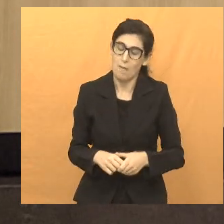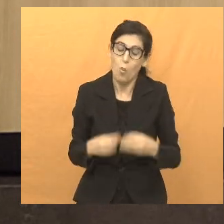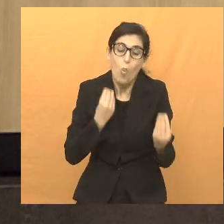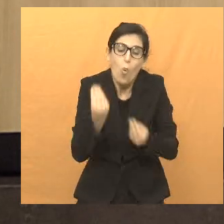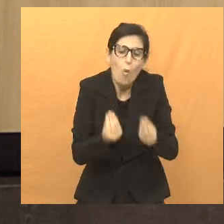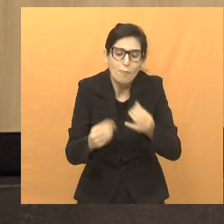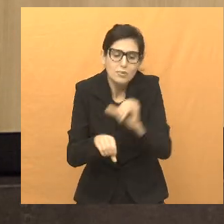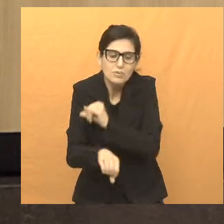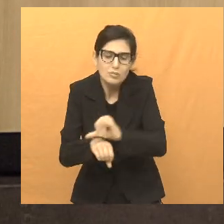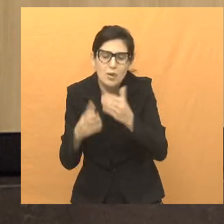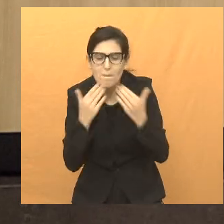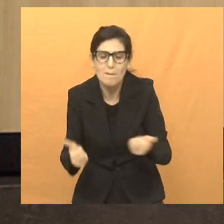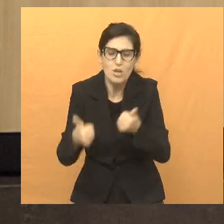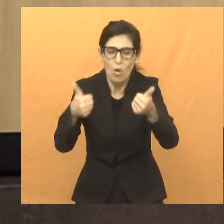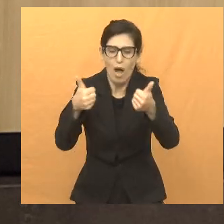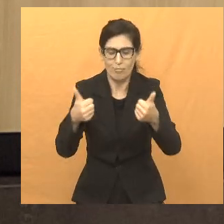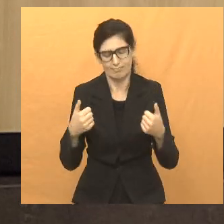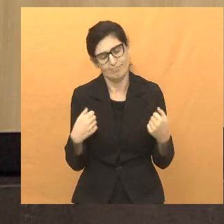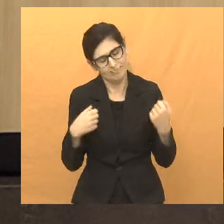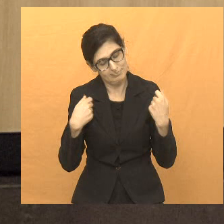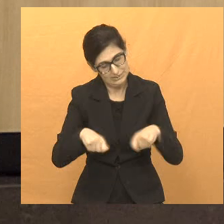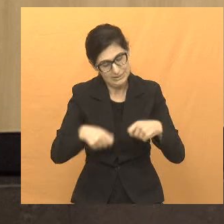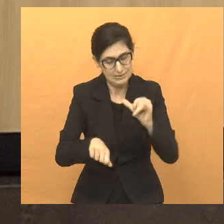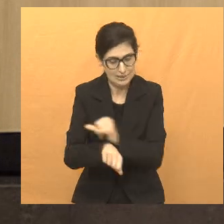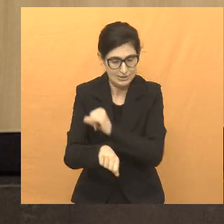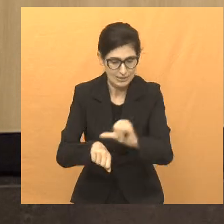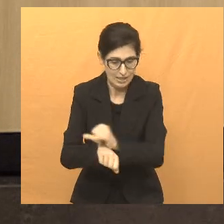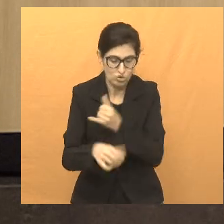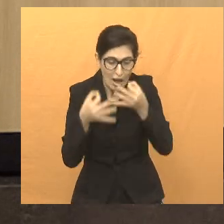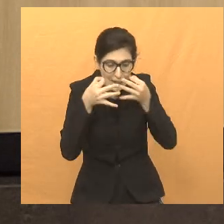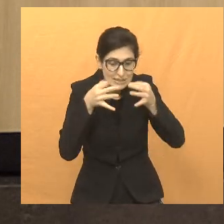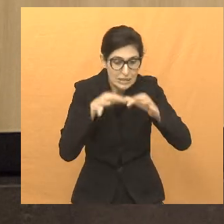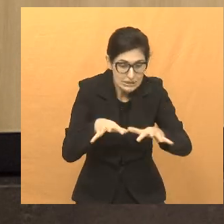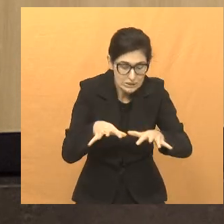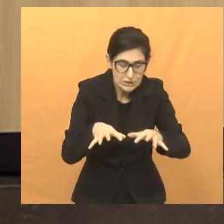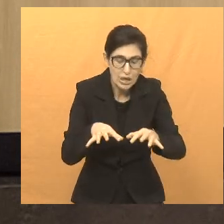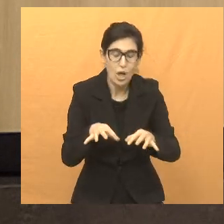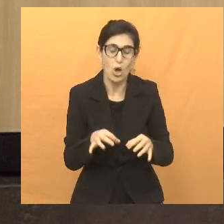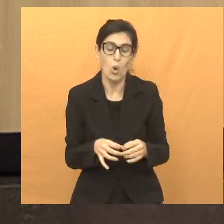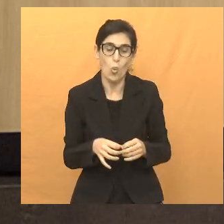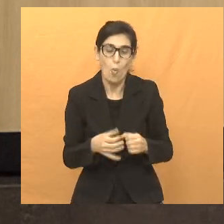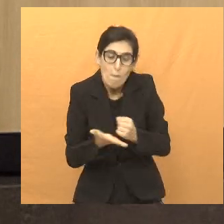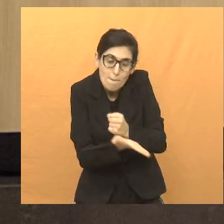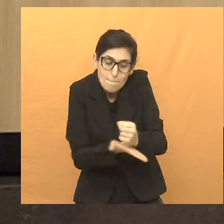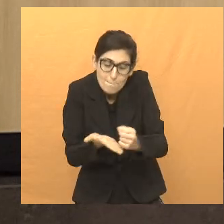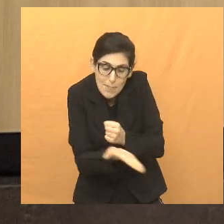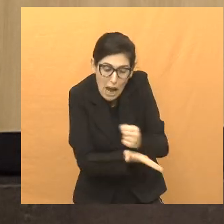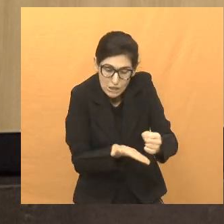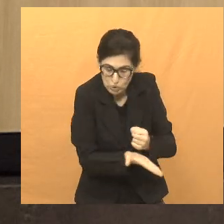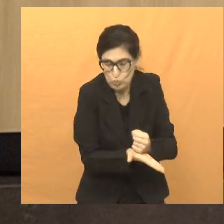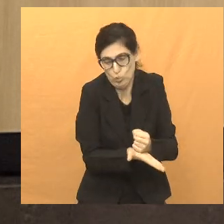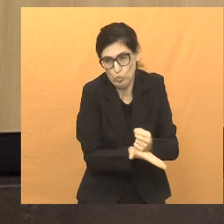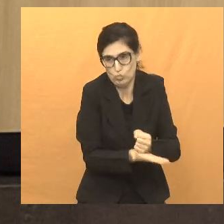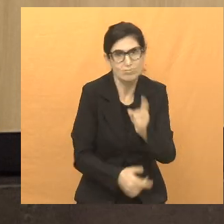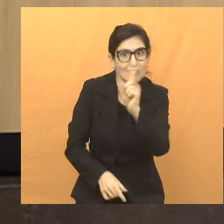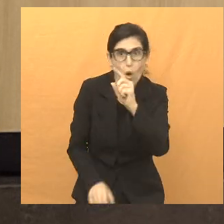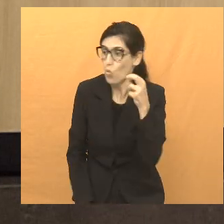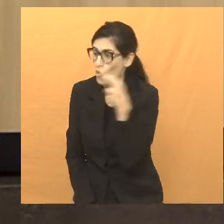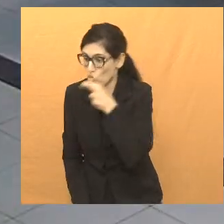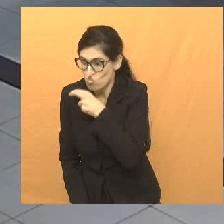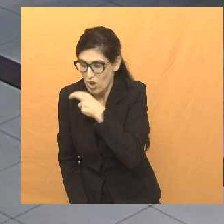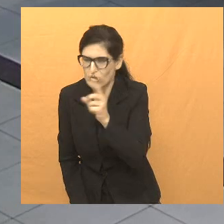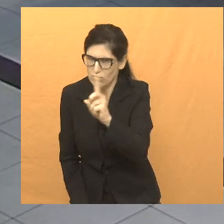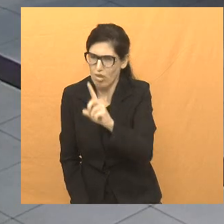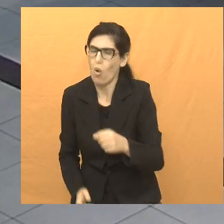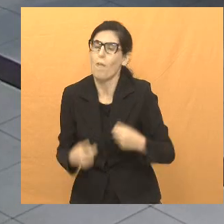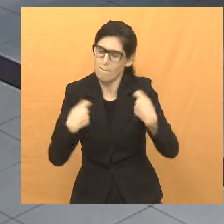básica mesmo. Por isso, a gente elegeu esse ano como o ano da atenção básica. Nosso foco não é mais urgência, é atenção básica. Outra